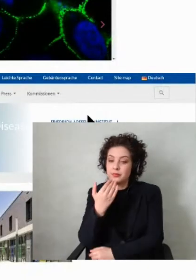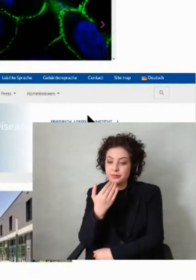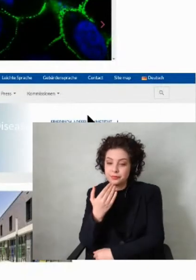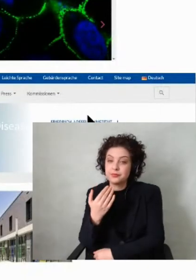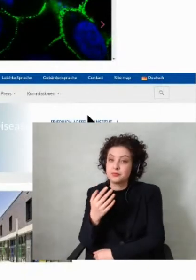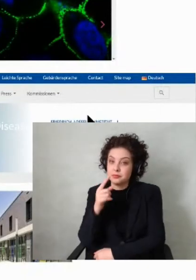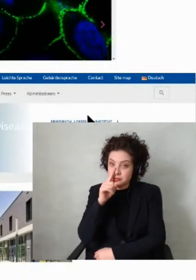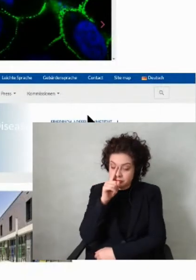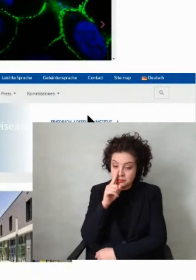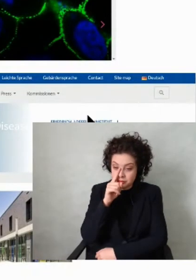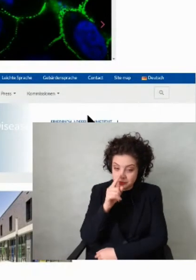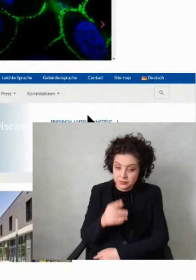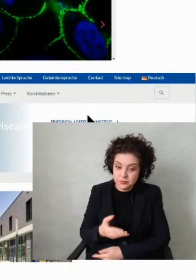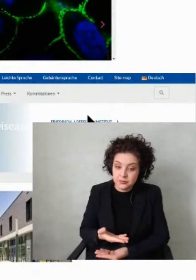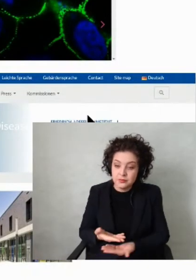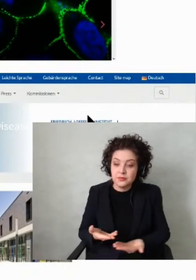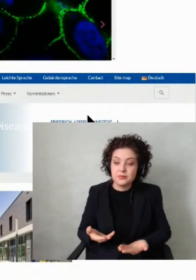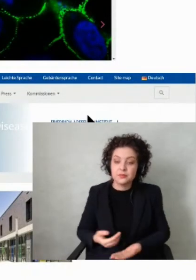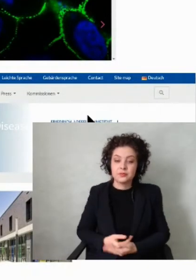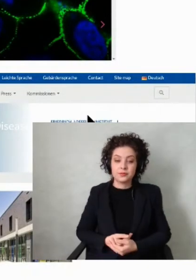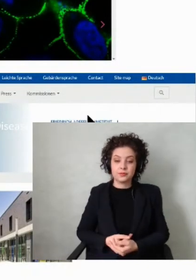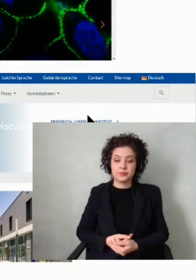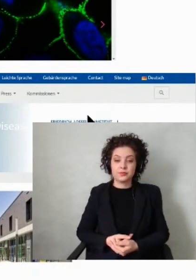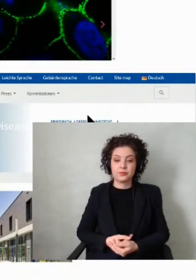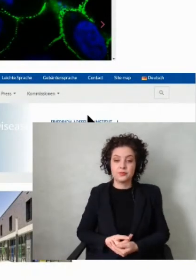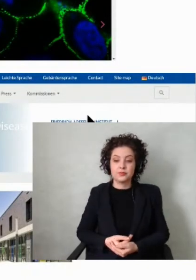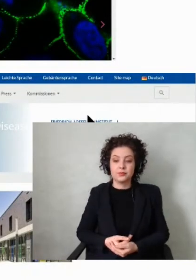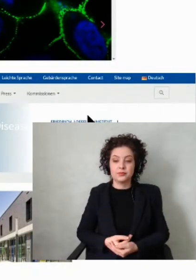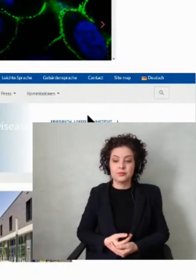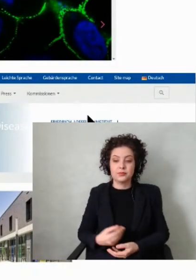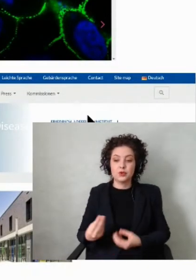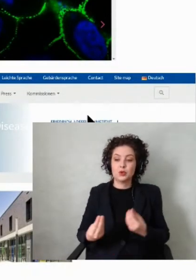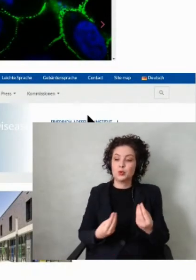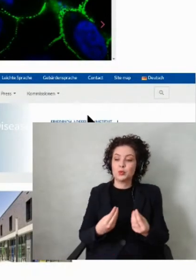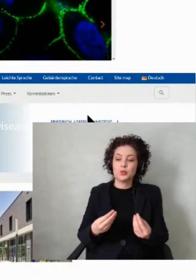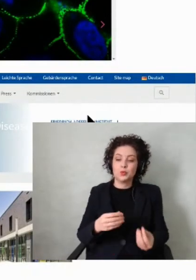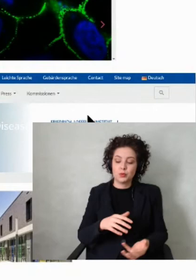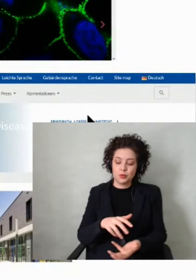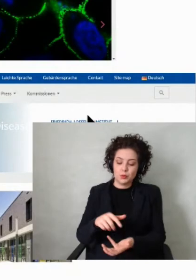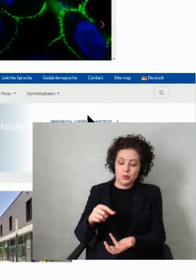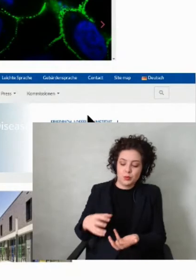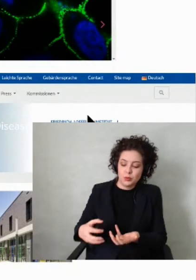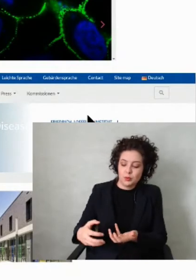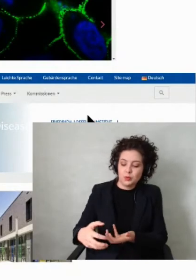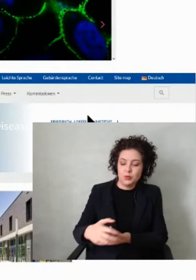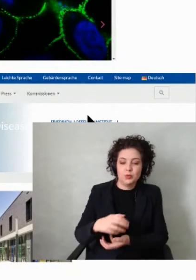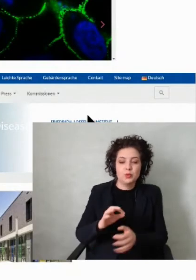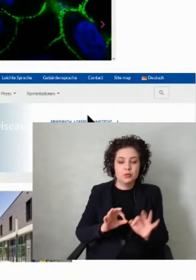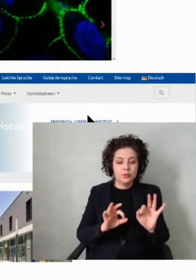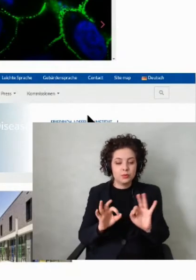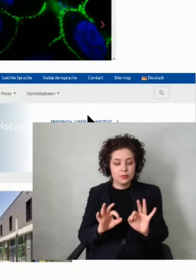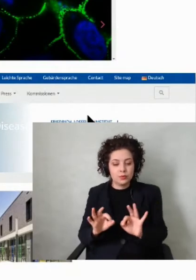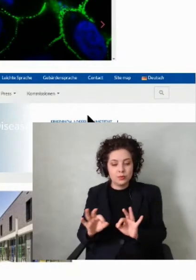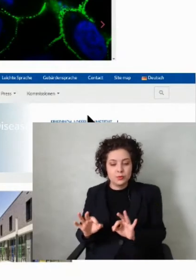população. Como é que o mundo está se organizando para desenvolver respostas para o reconhecimento